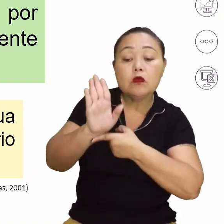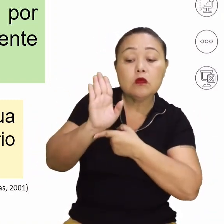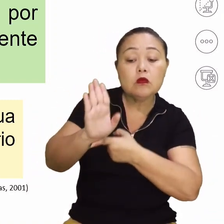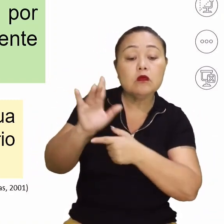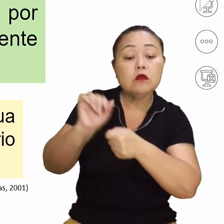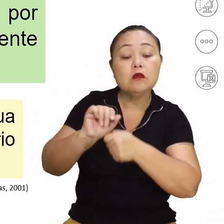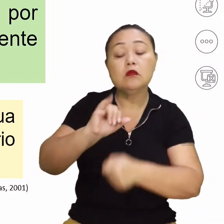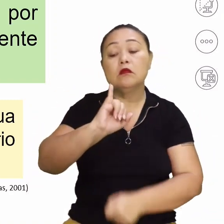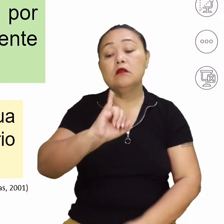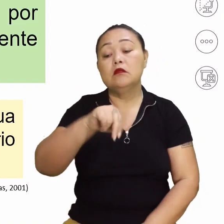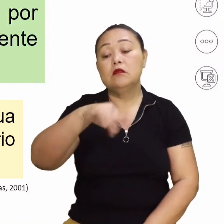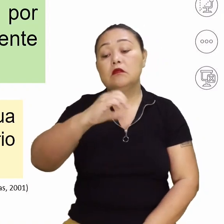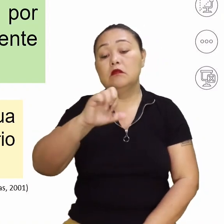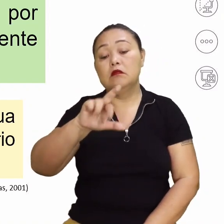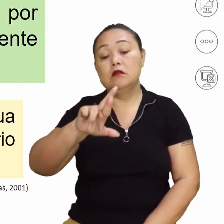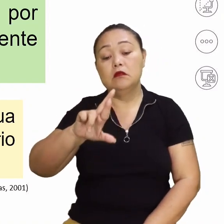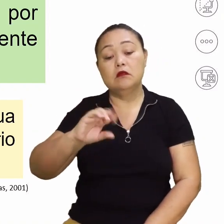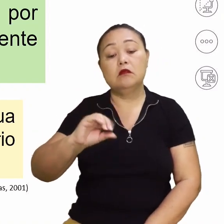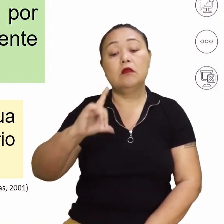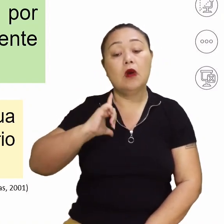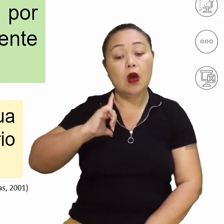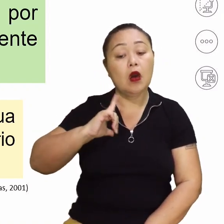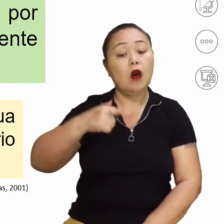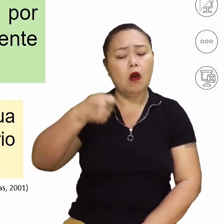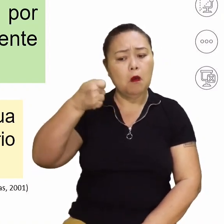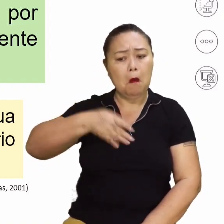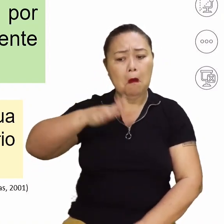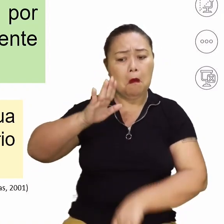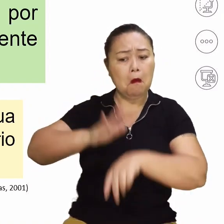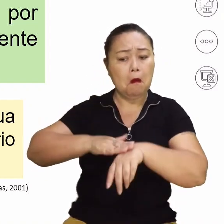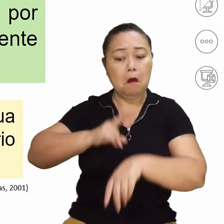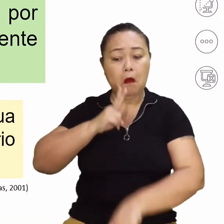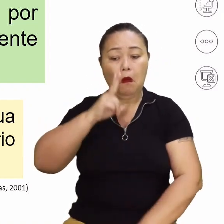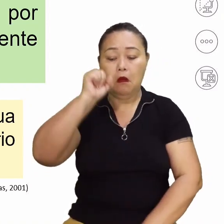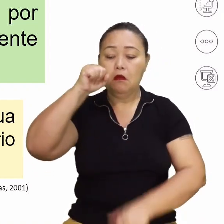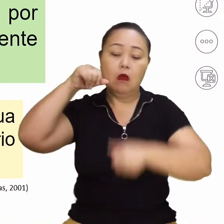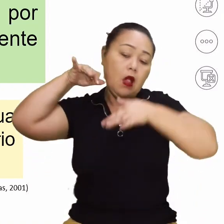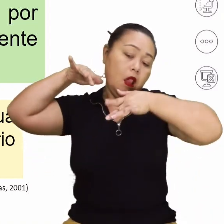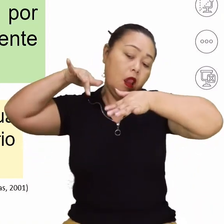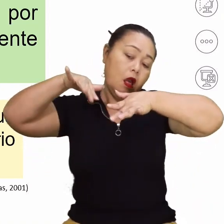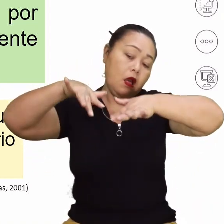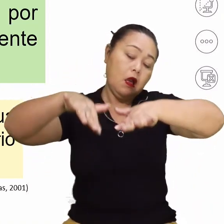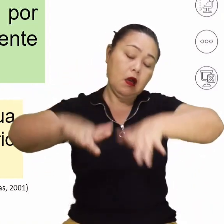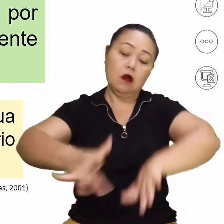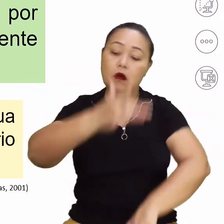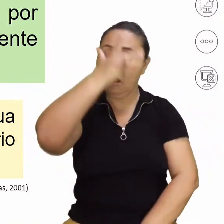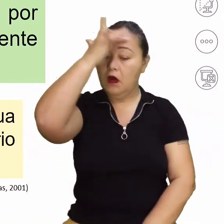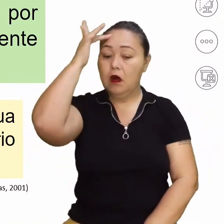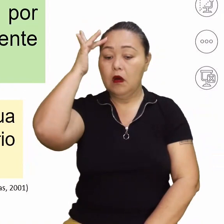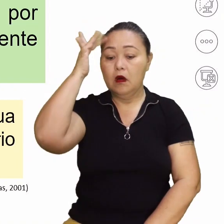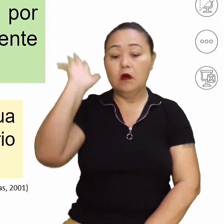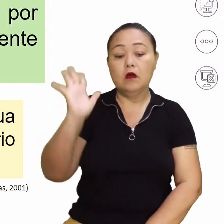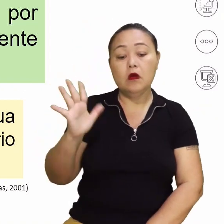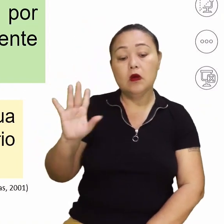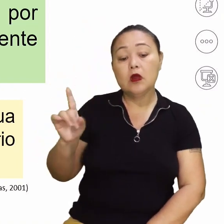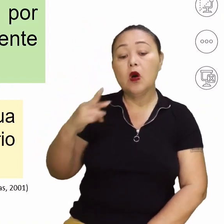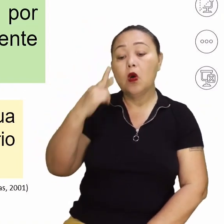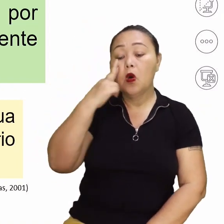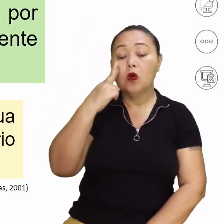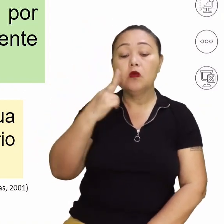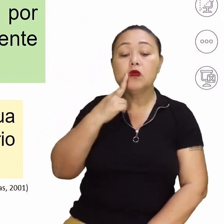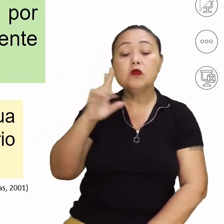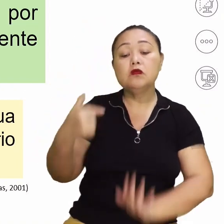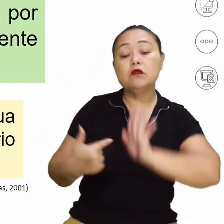de fluxos migratórios com isso Rondônia apresenta apenas 44,7 por